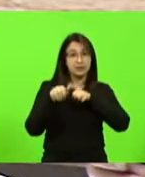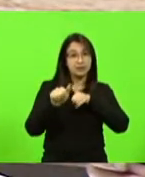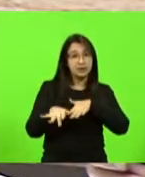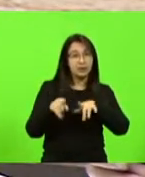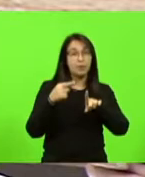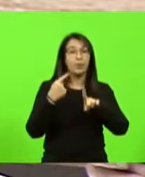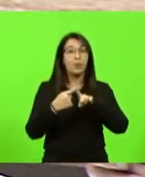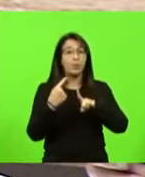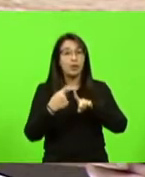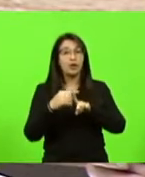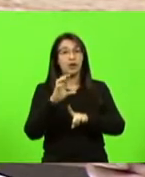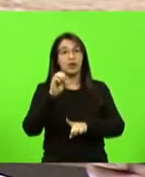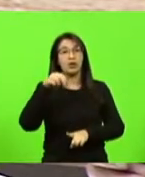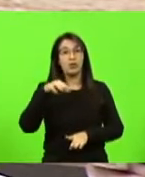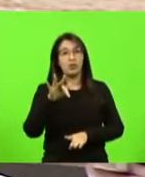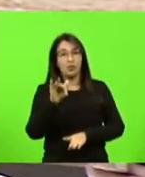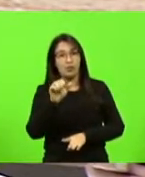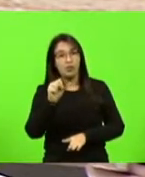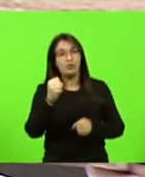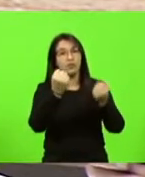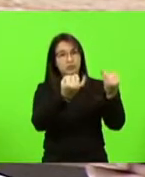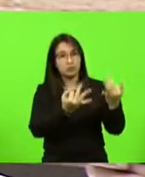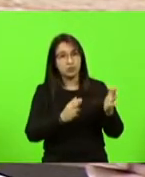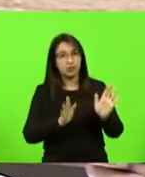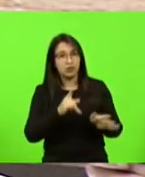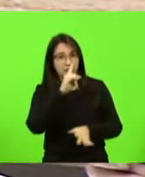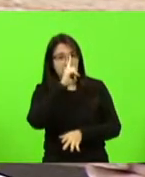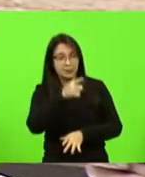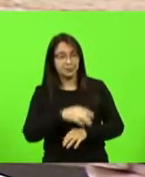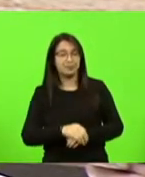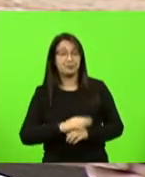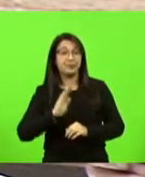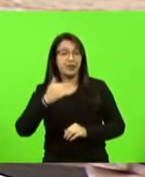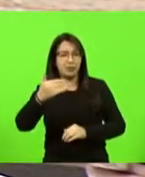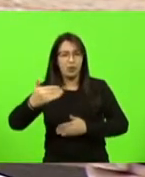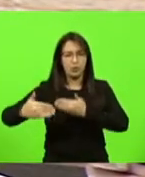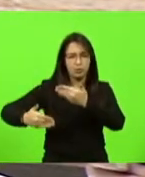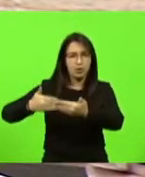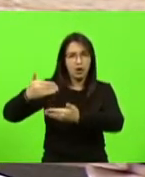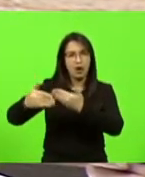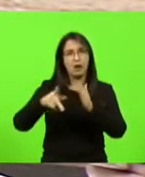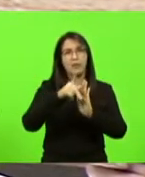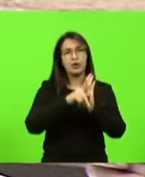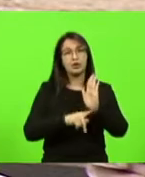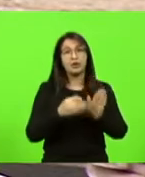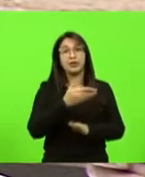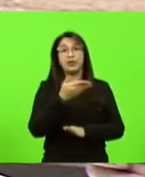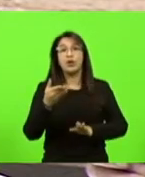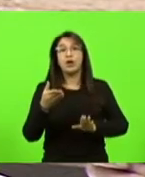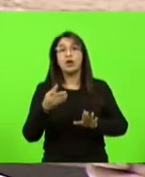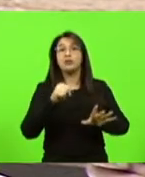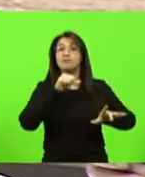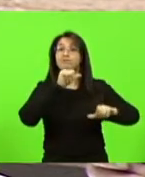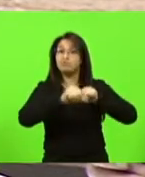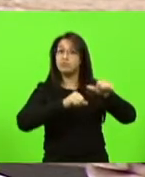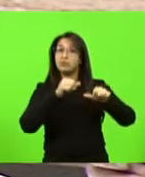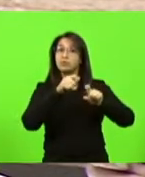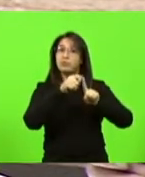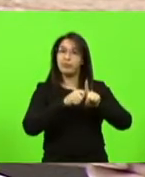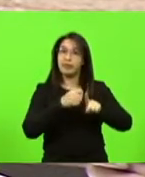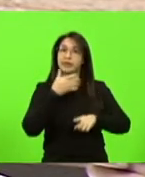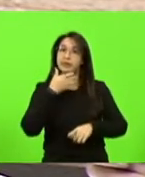deliberado. Durante a tramitação do projeto aqui, eles alteraram para dezembro. E